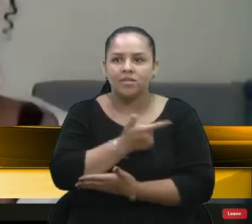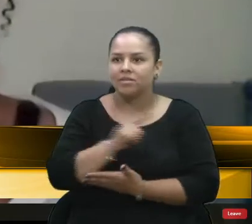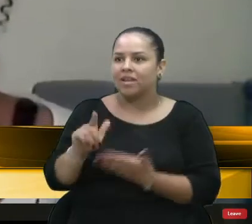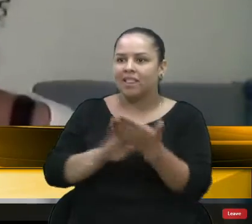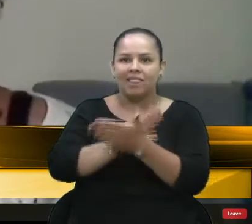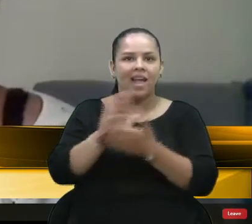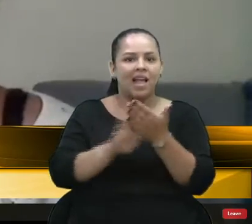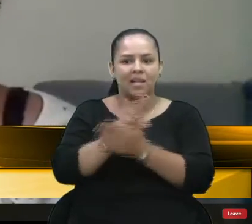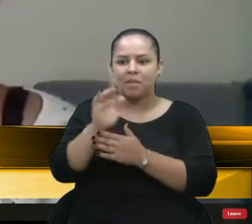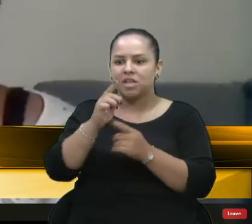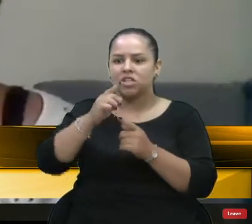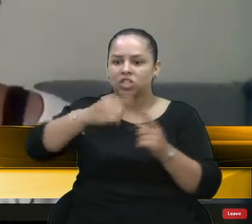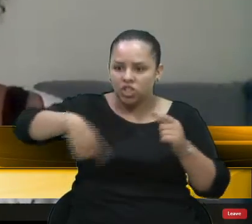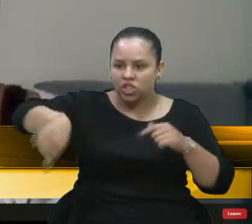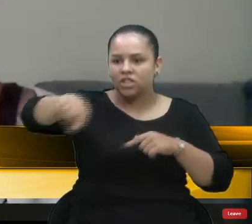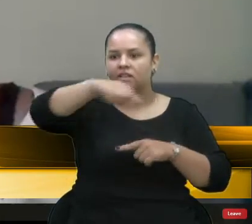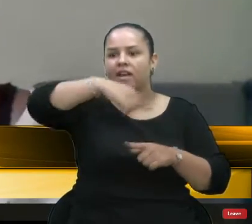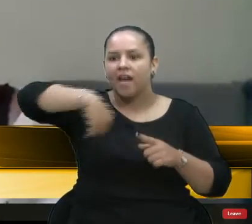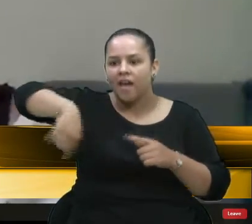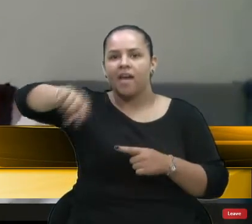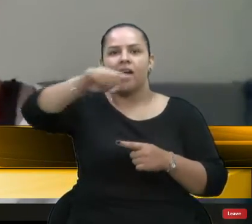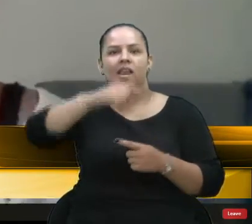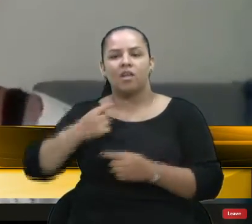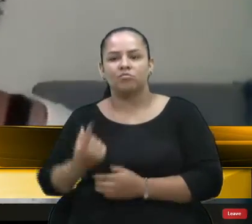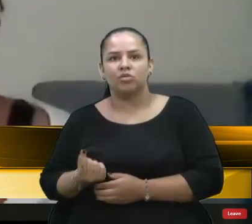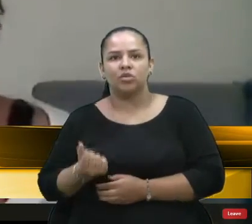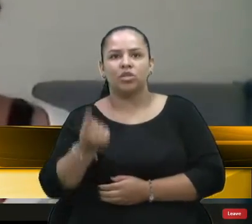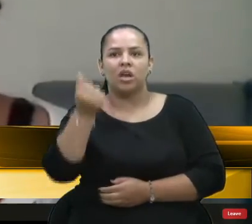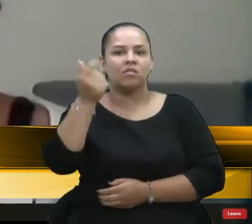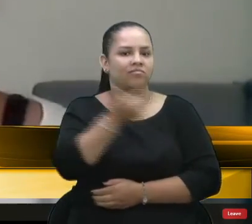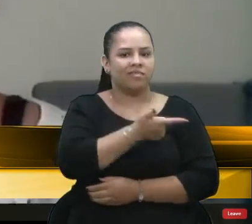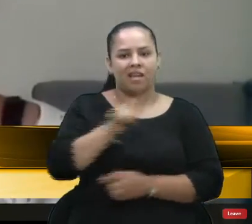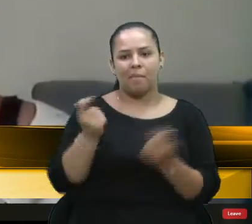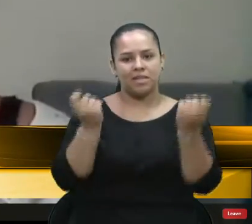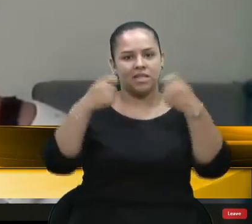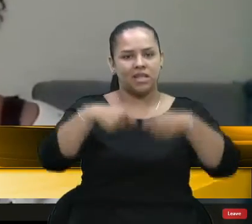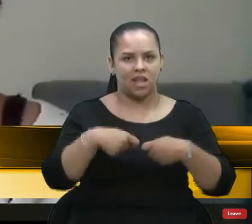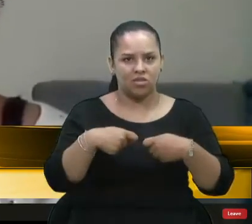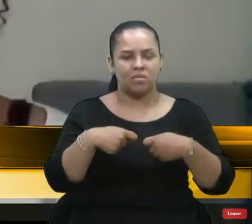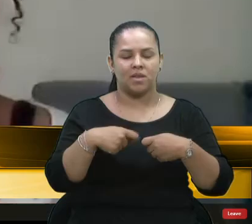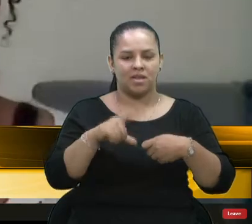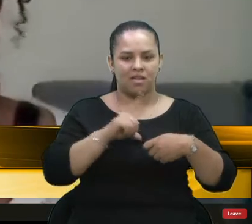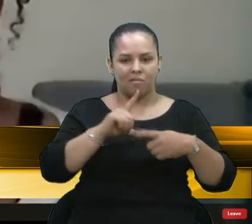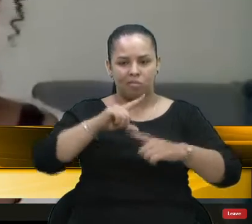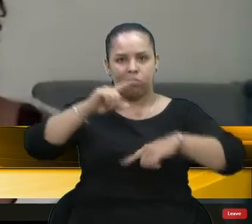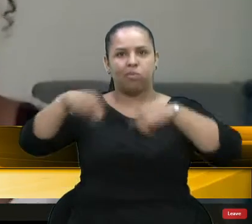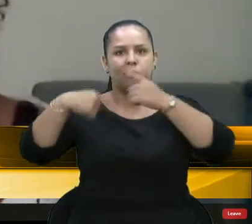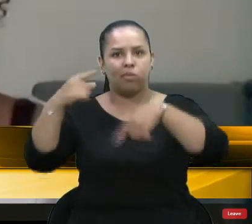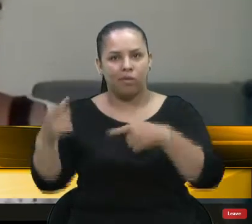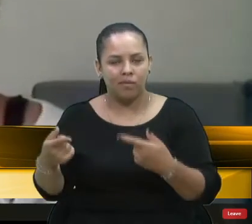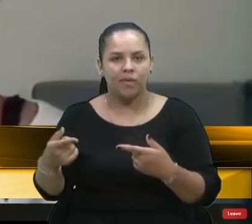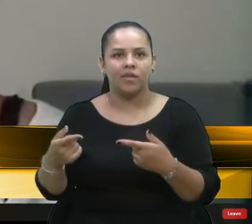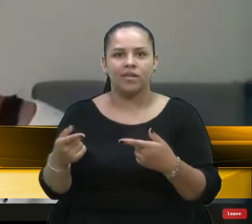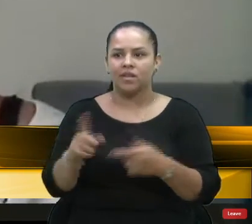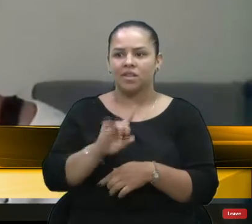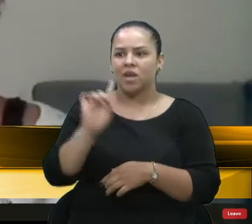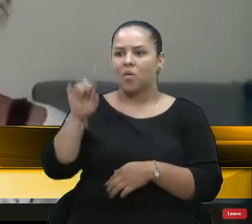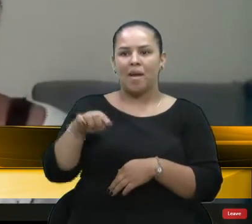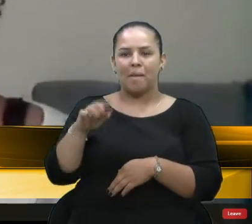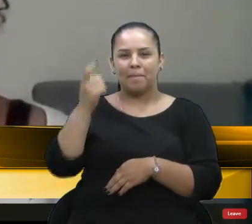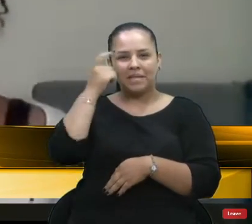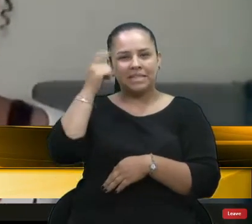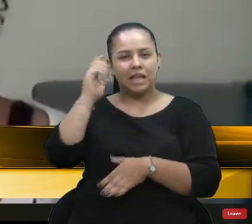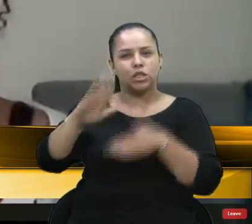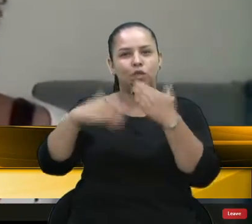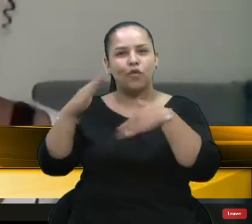girar a economia, fique com ainda menos capacidade de gerar a economia do nosso país. Isso não é pensar em desenvolvimento econômico,